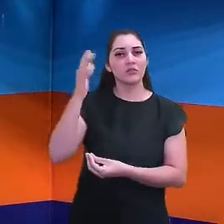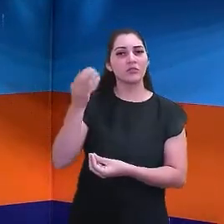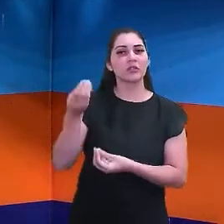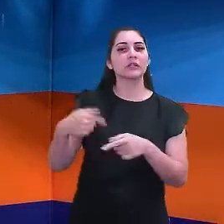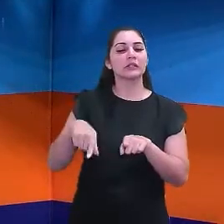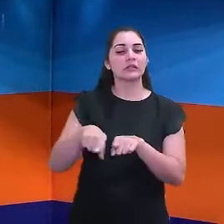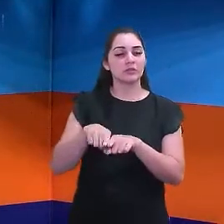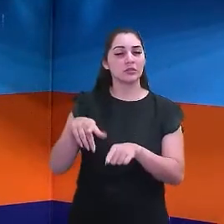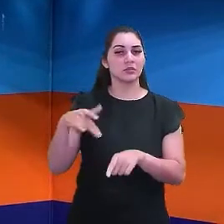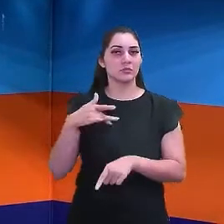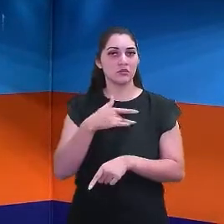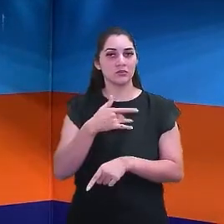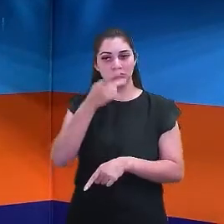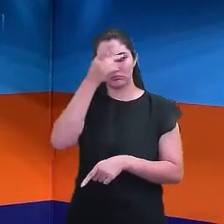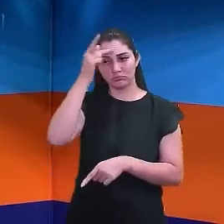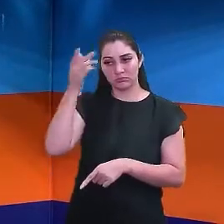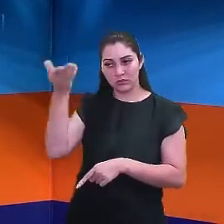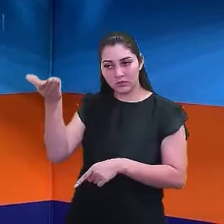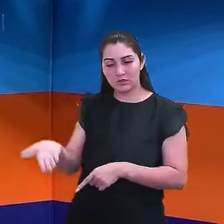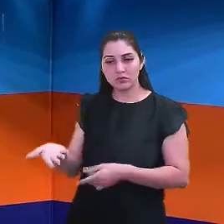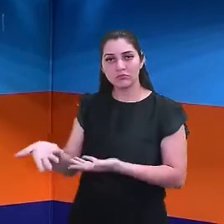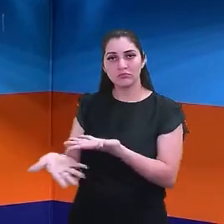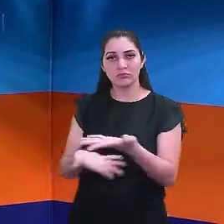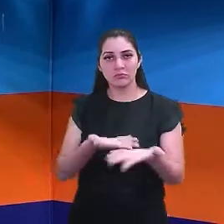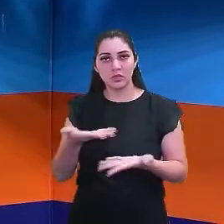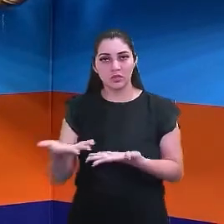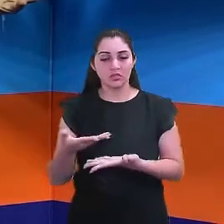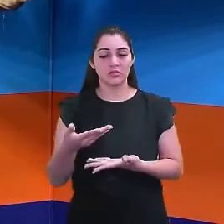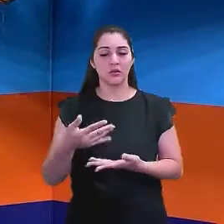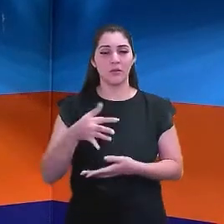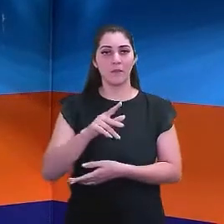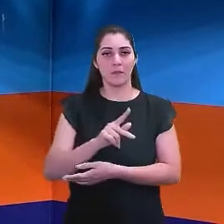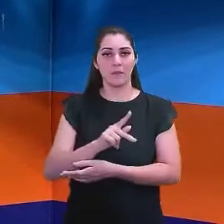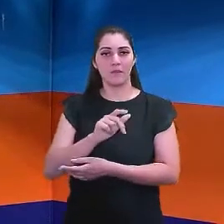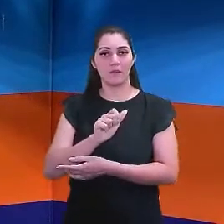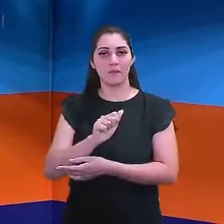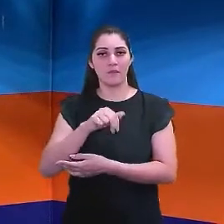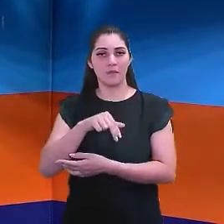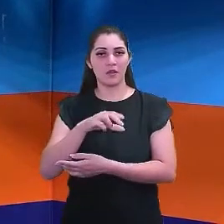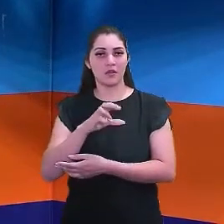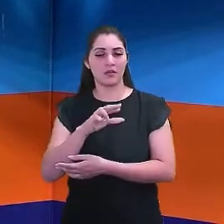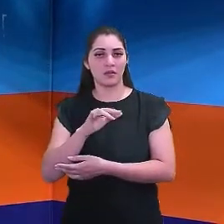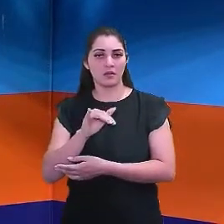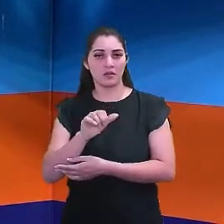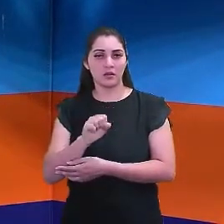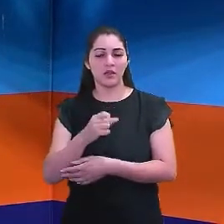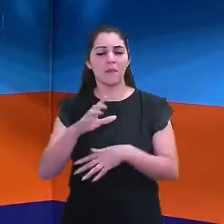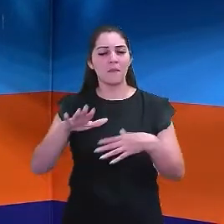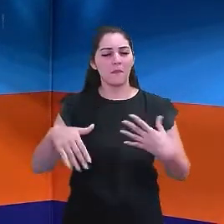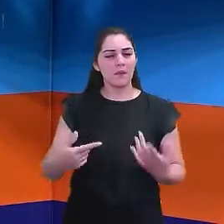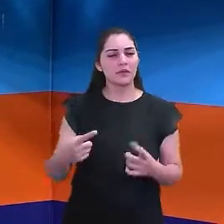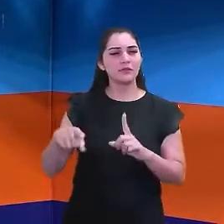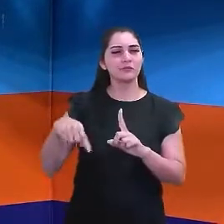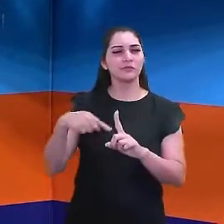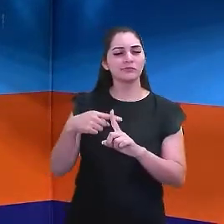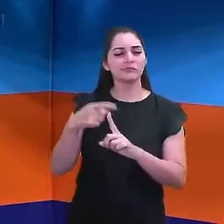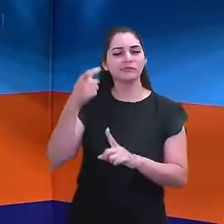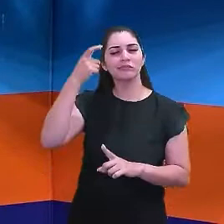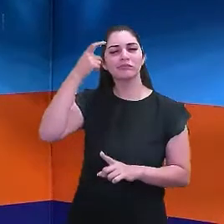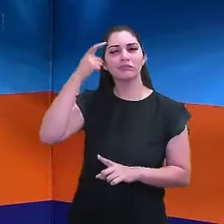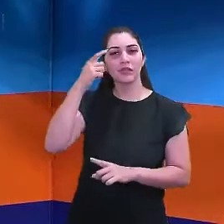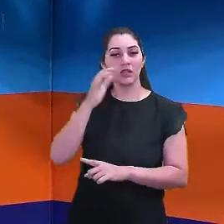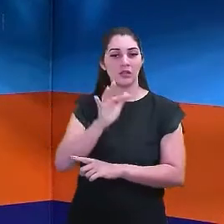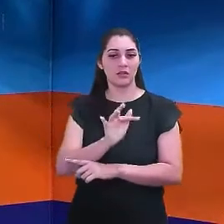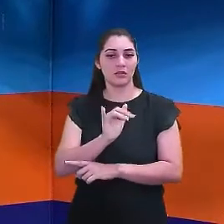da saúde dessa pessoa com relação às funções pancreáticas. Então, fica essa dica. Mas quando você pensar em fibrose cística, geralmente a gente